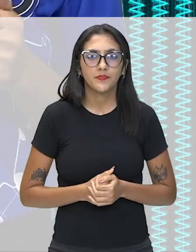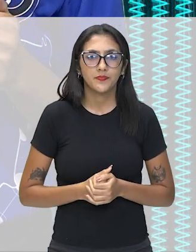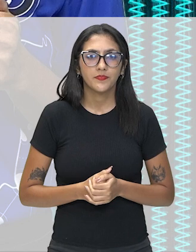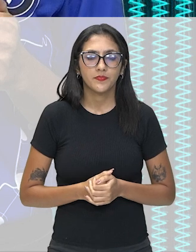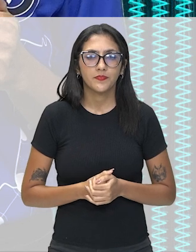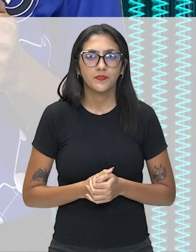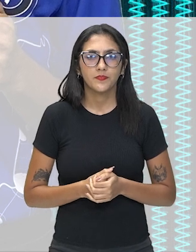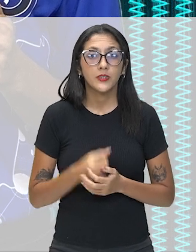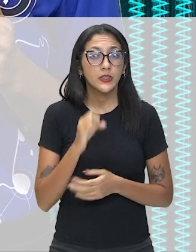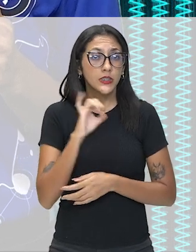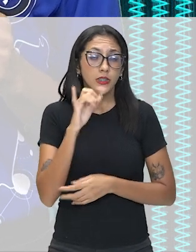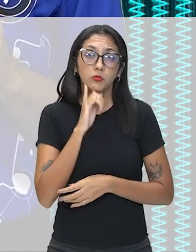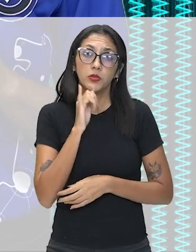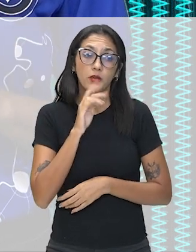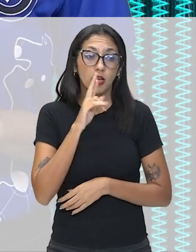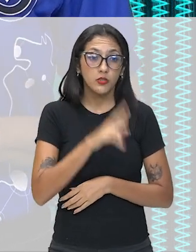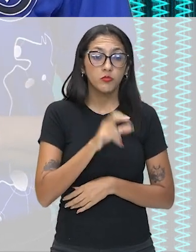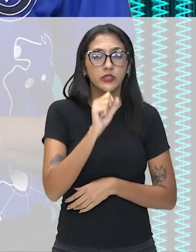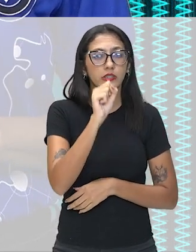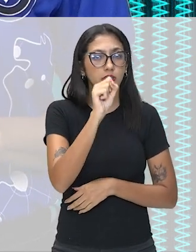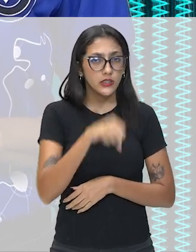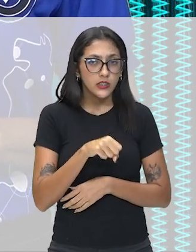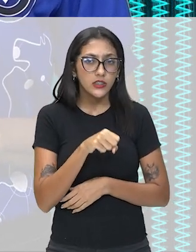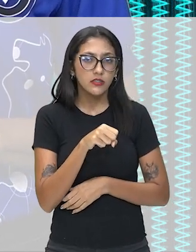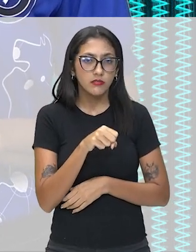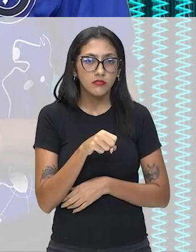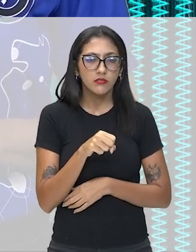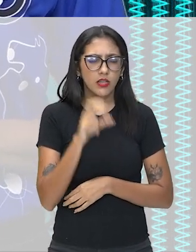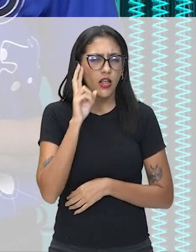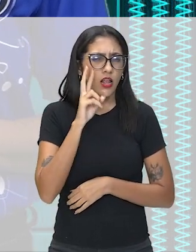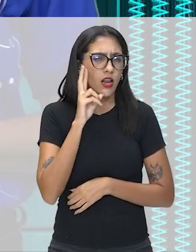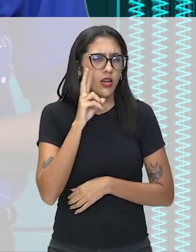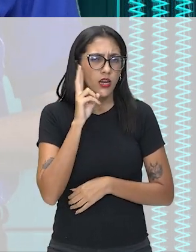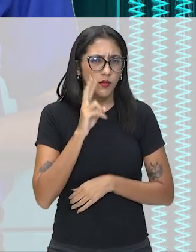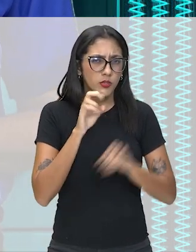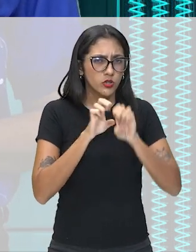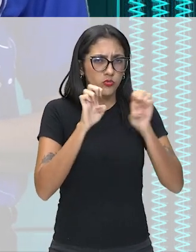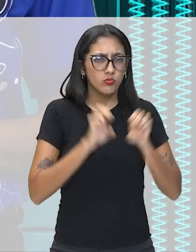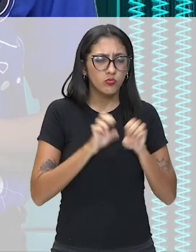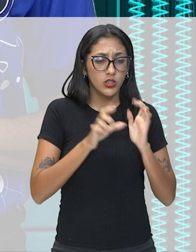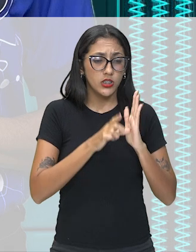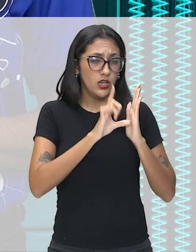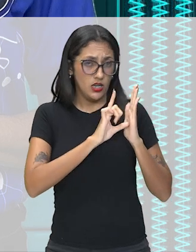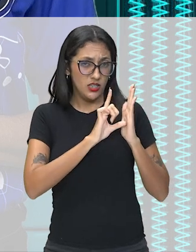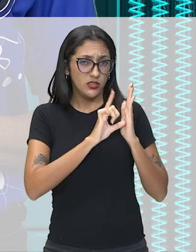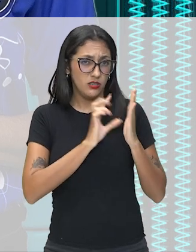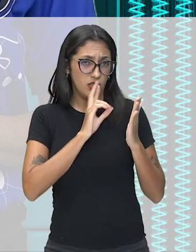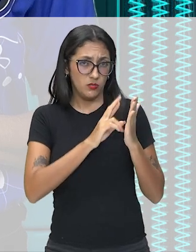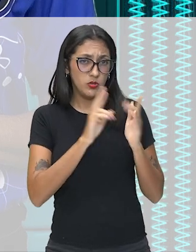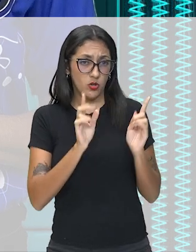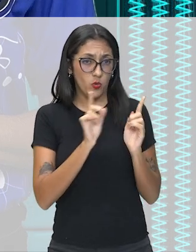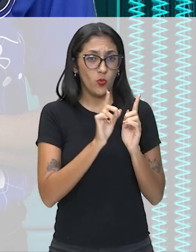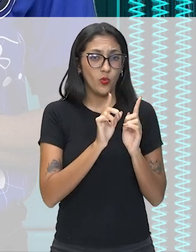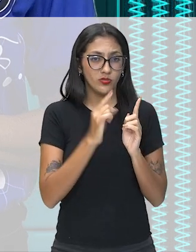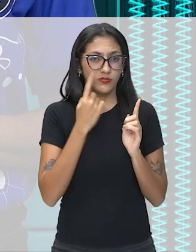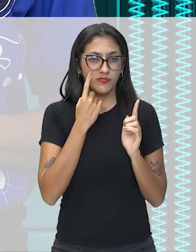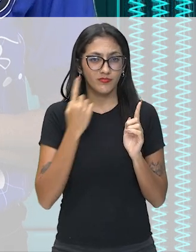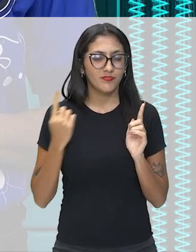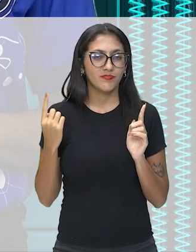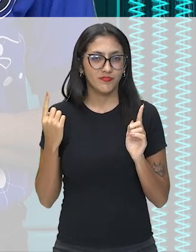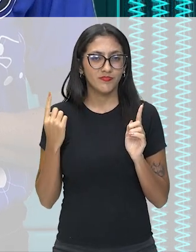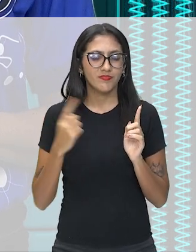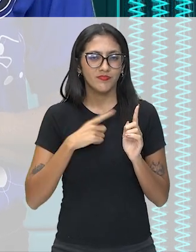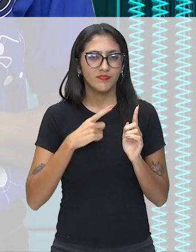a resposta for positiva, aqueles mesmos elementos que você já sabe, ó, os 3 elementos aqui, ó. Yes, I